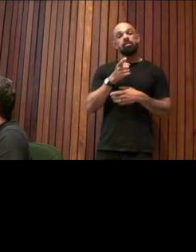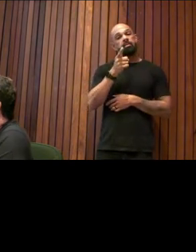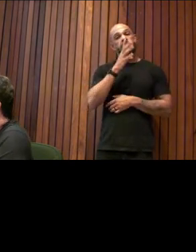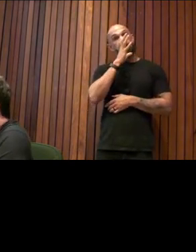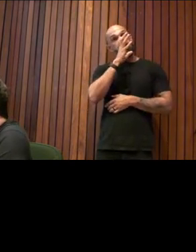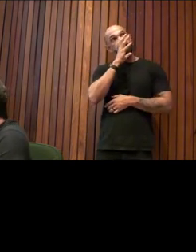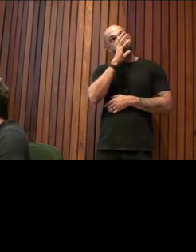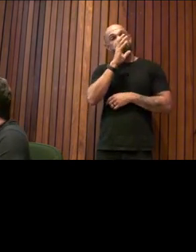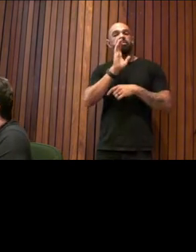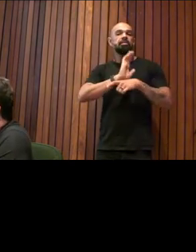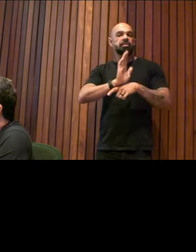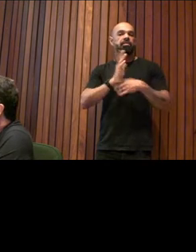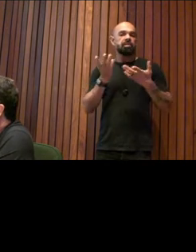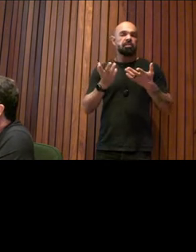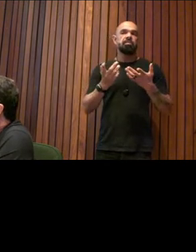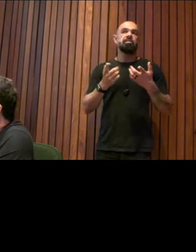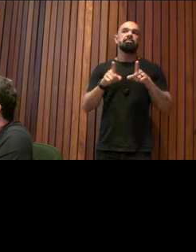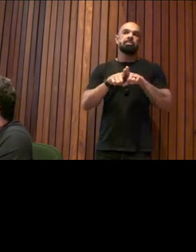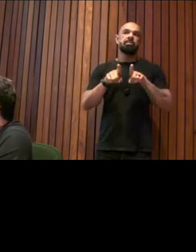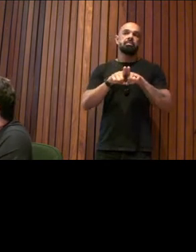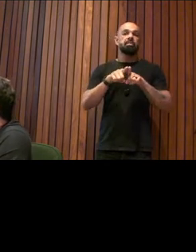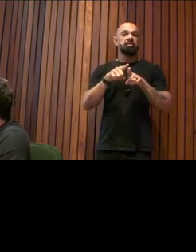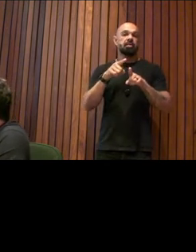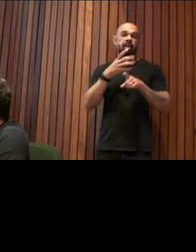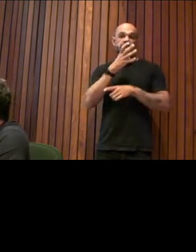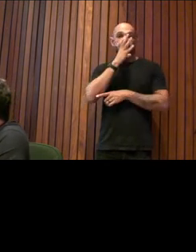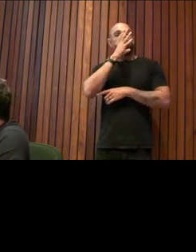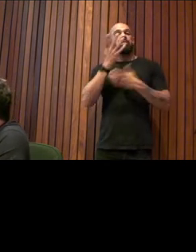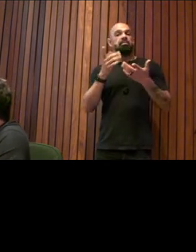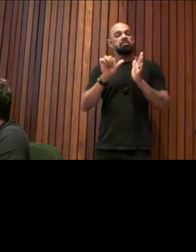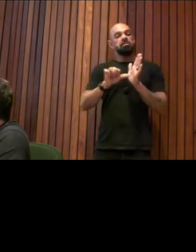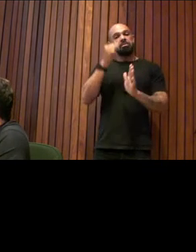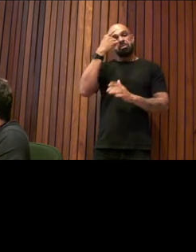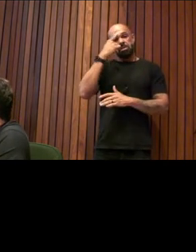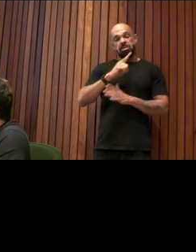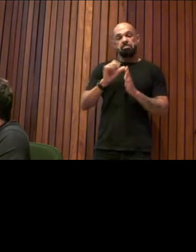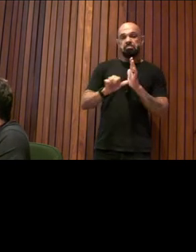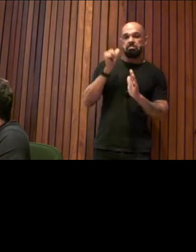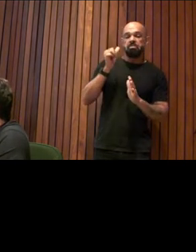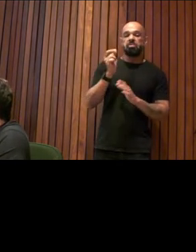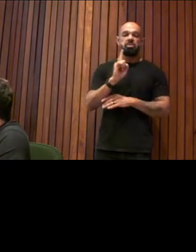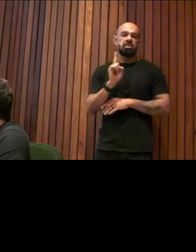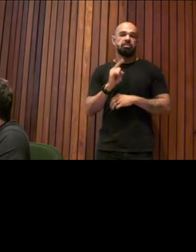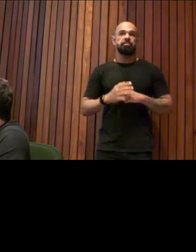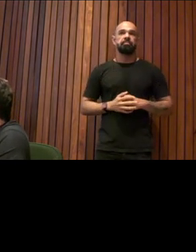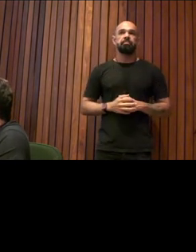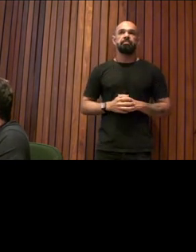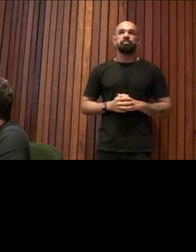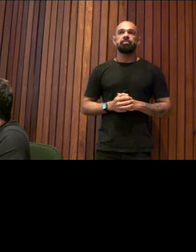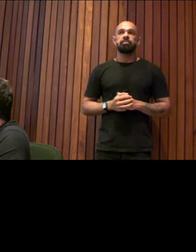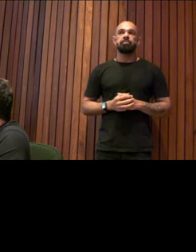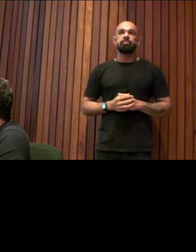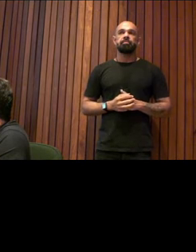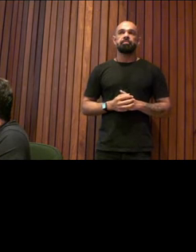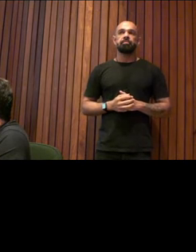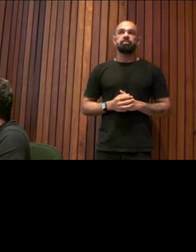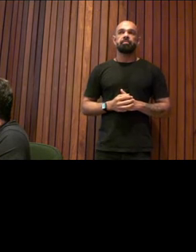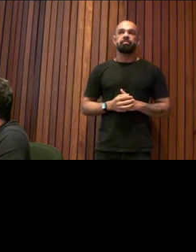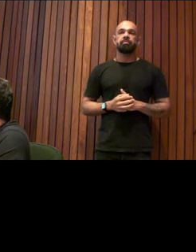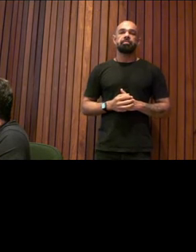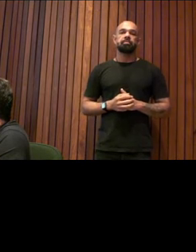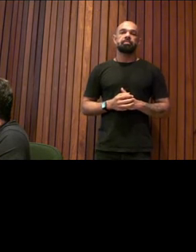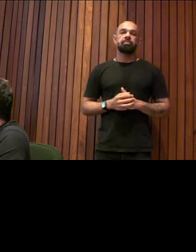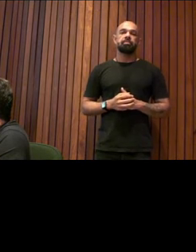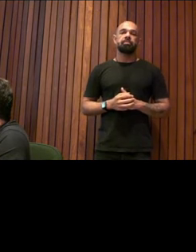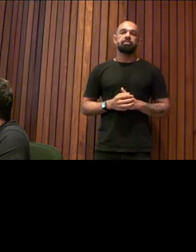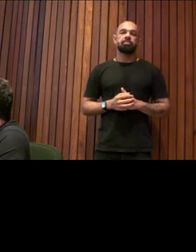né? Porque isso vocês estão vendo, talvez, não sei se pela primeira vez ou não, né? E porque uma coisa é quando você